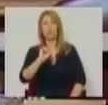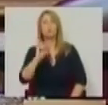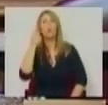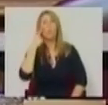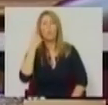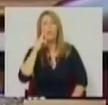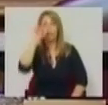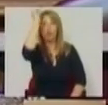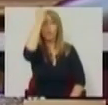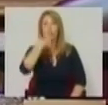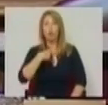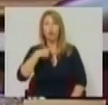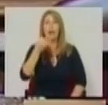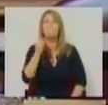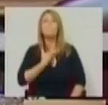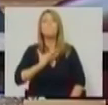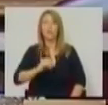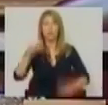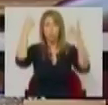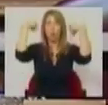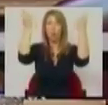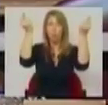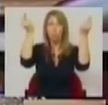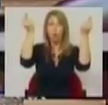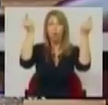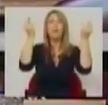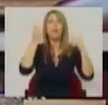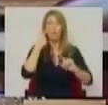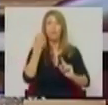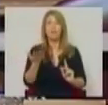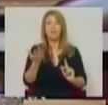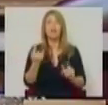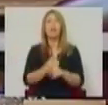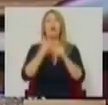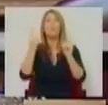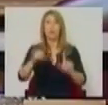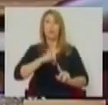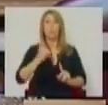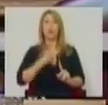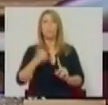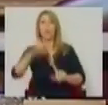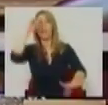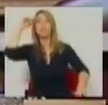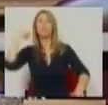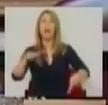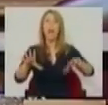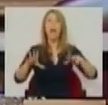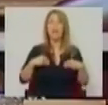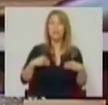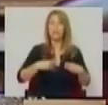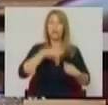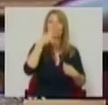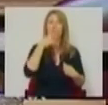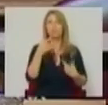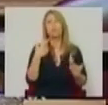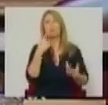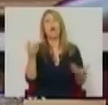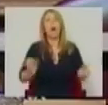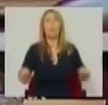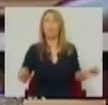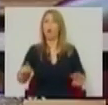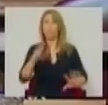do Lobo. É que cada ano fica mais difícil aceitar a justificação que não há margem. No